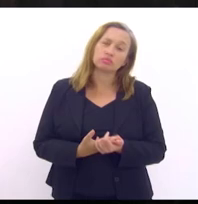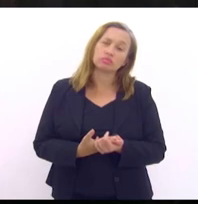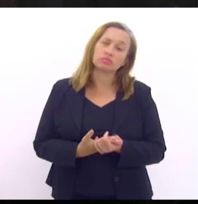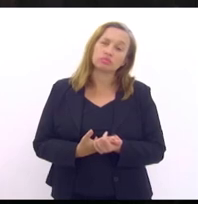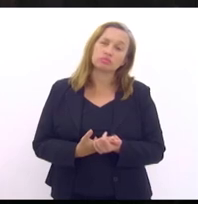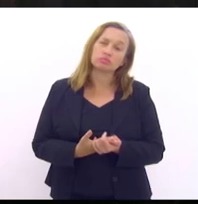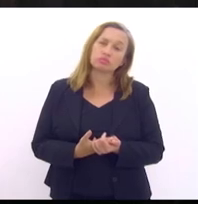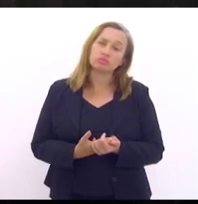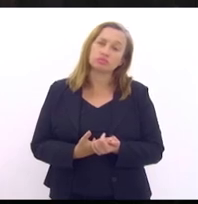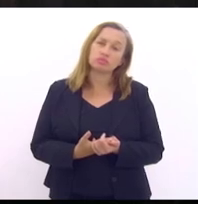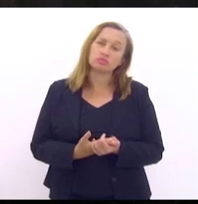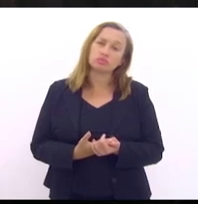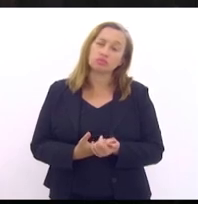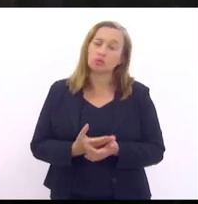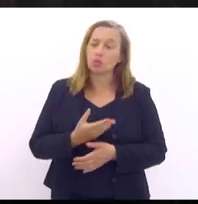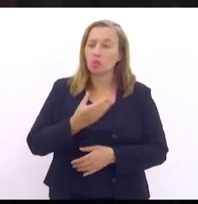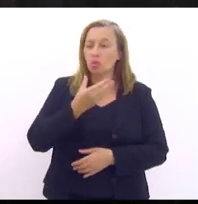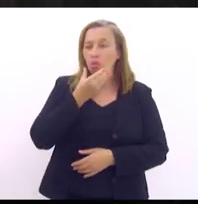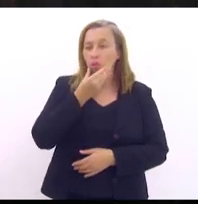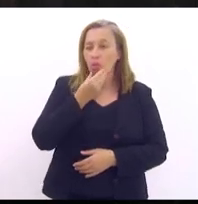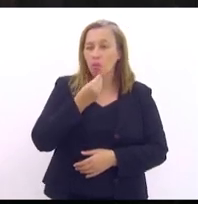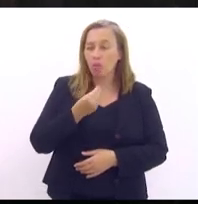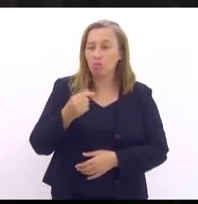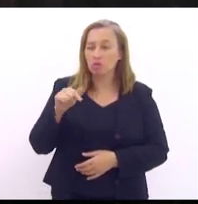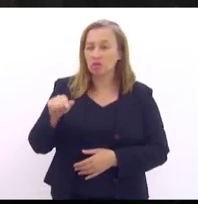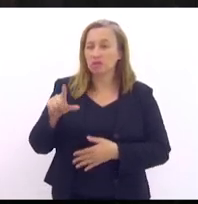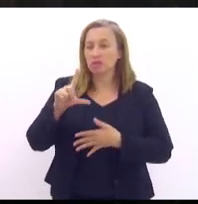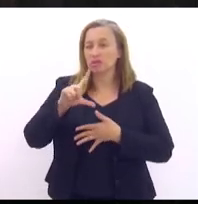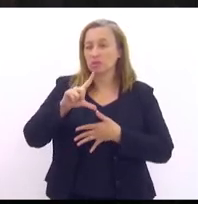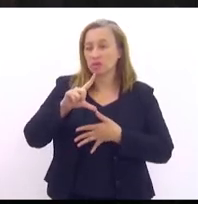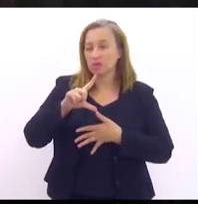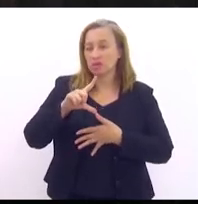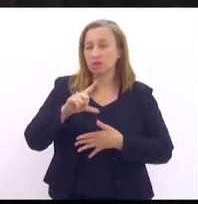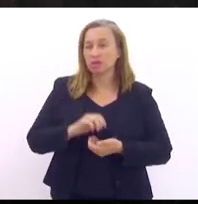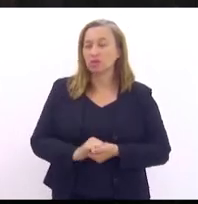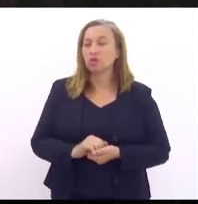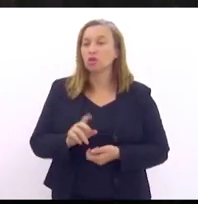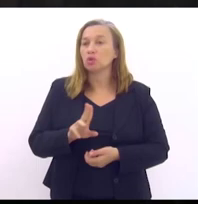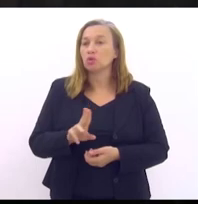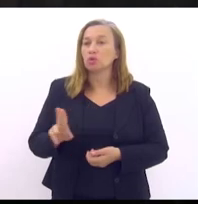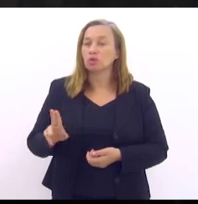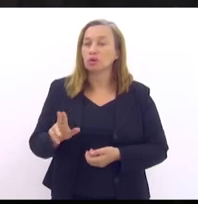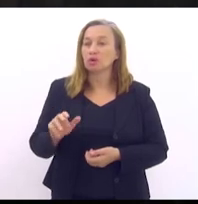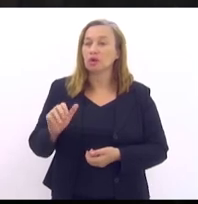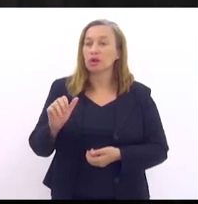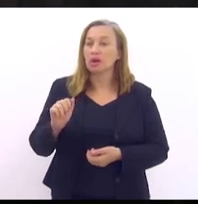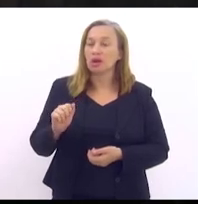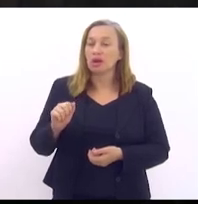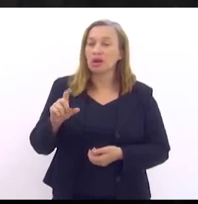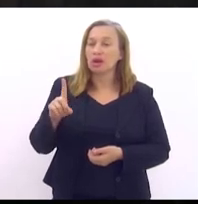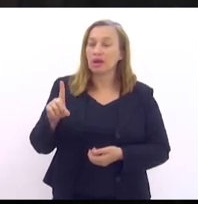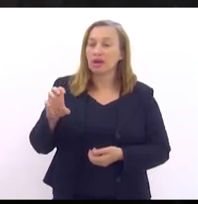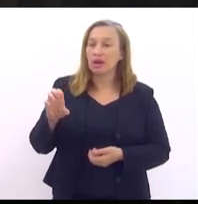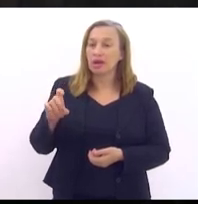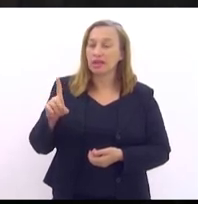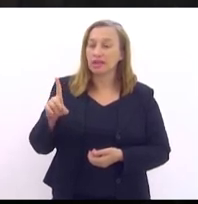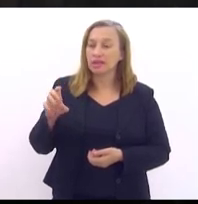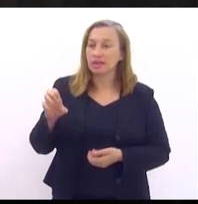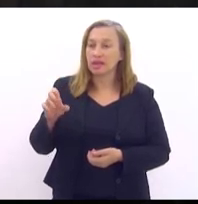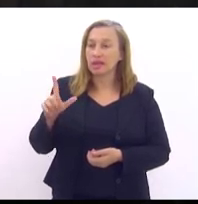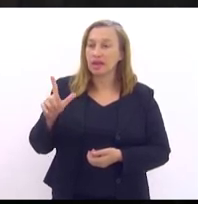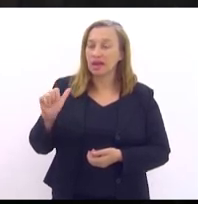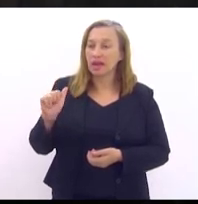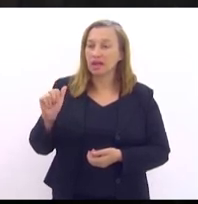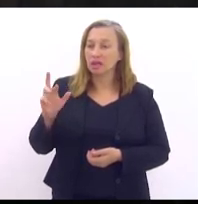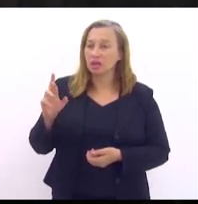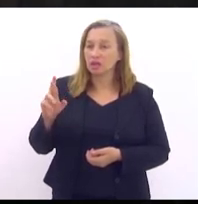um homem de envergadura aqui da América Latina, chamava-se Haya de la Torre,